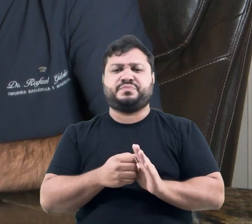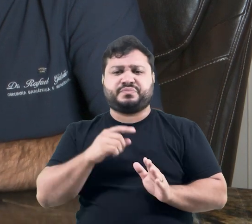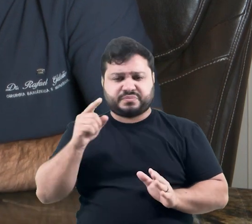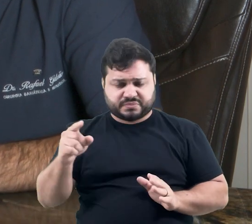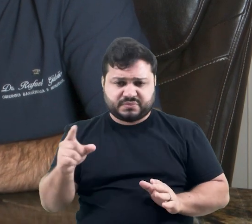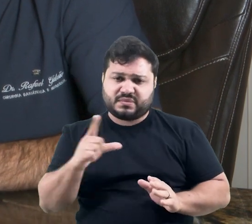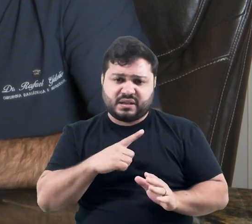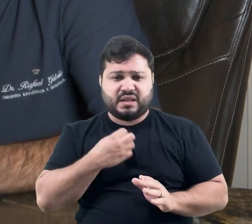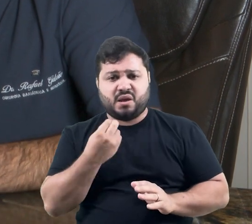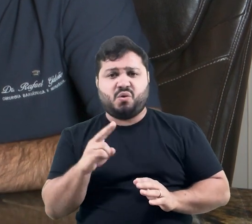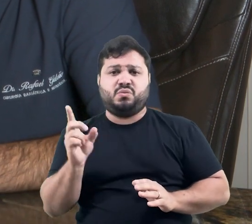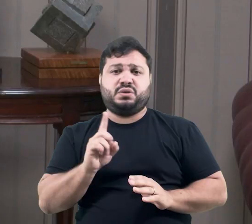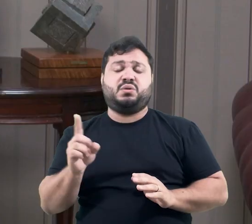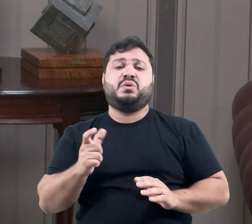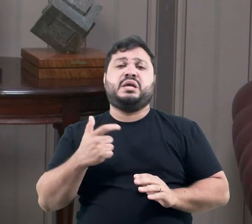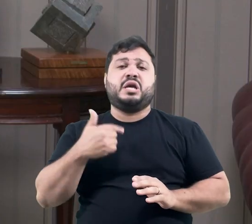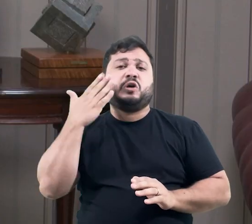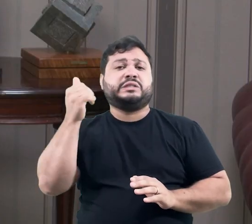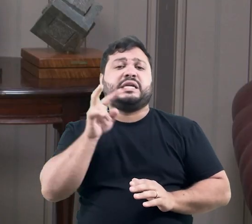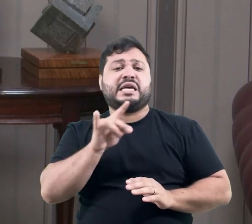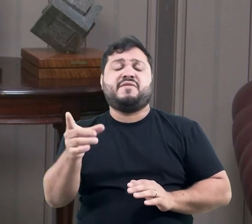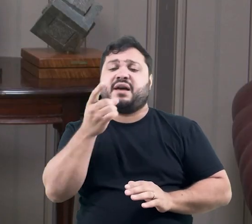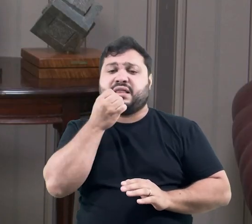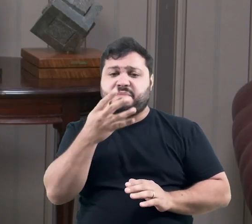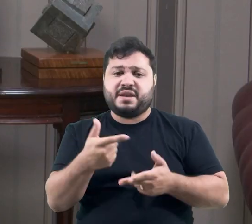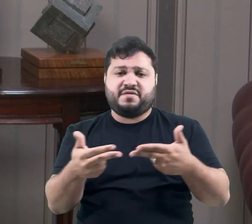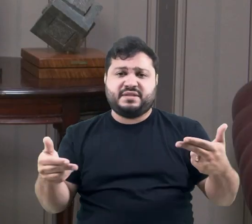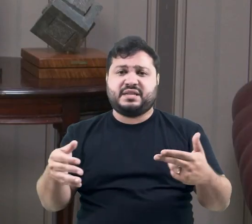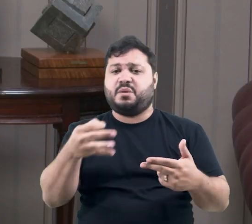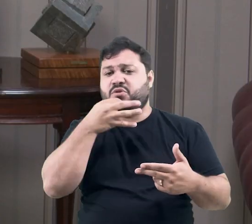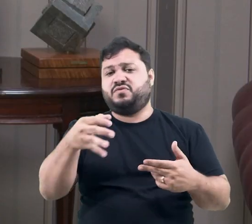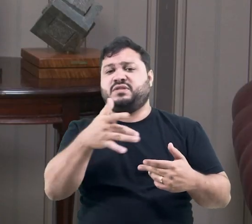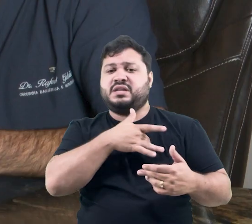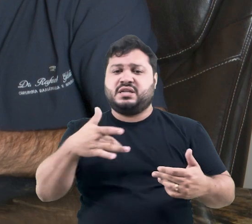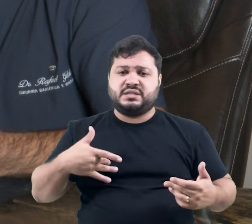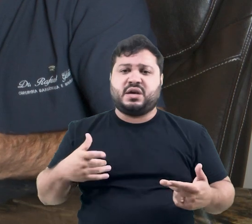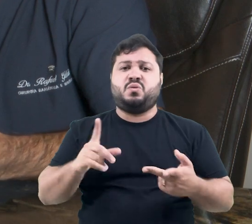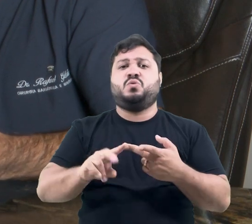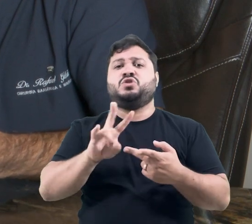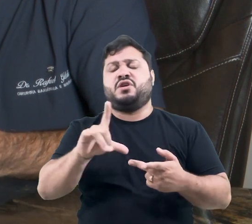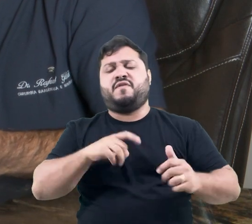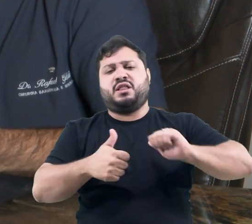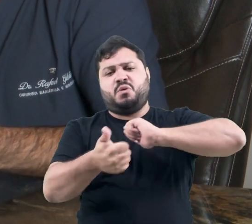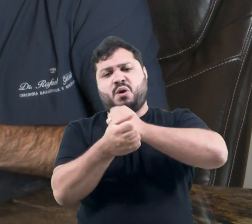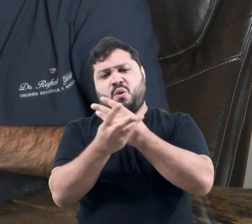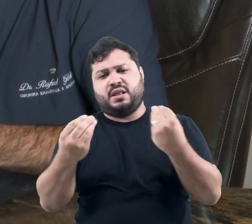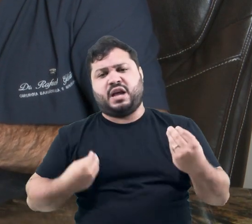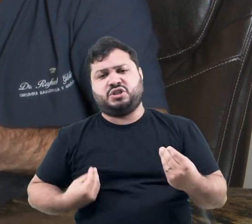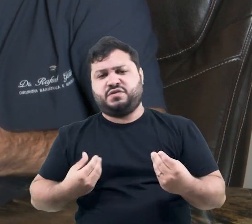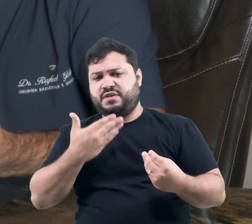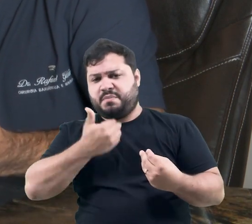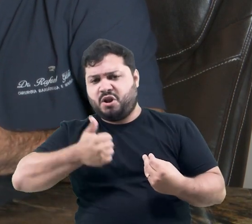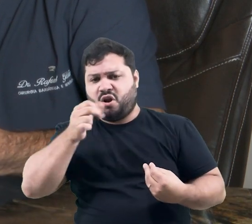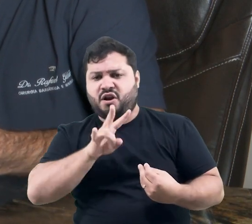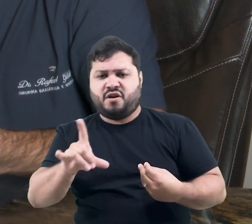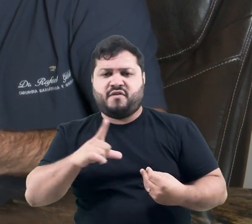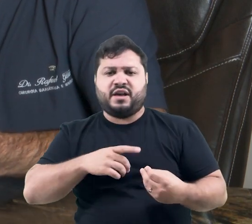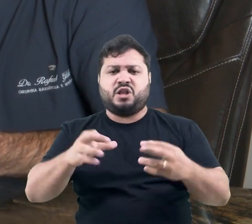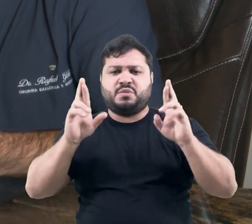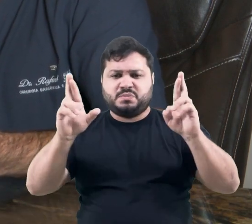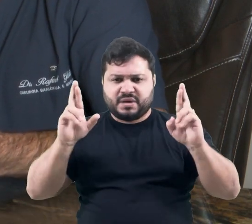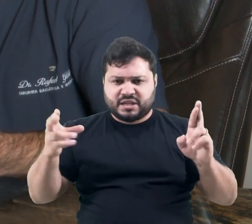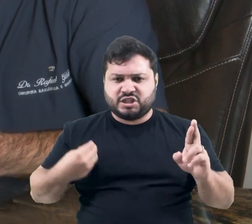que o paciente preenche ou não. Eu sei que ele vai se beneficiar do ponto de vista de saúde, eu sei que ele vai ter uma qualidade de vida melhor, eu sei que ele vai